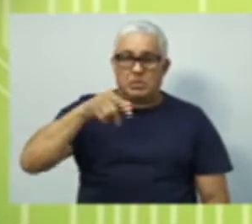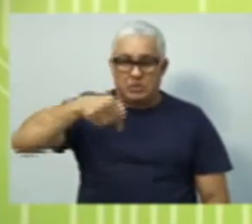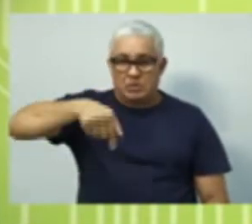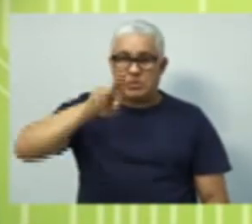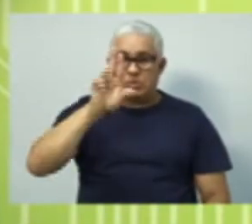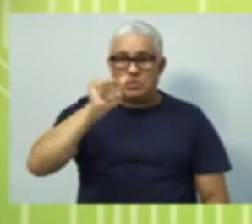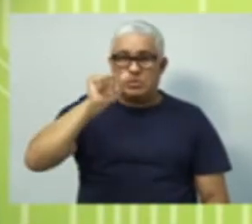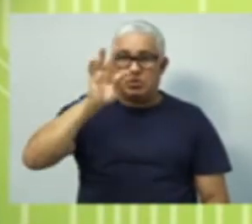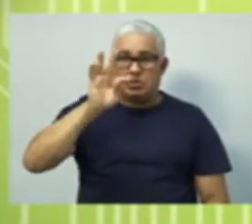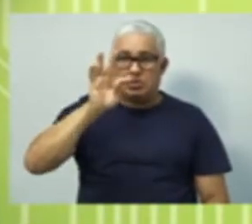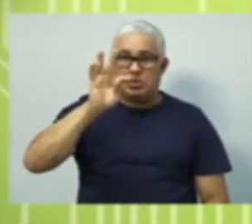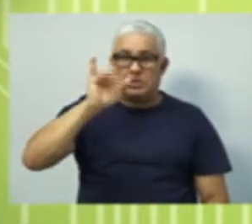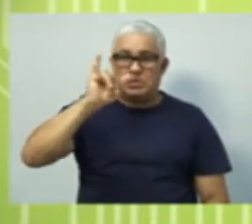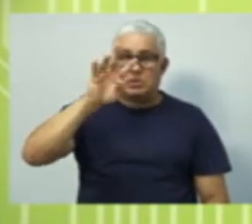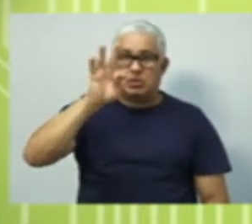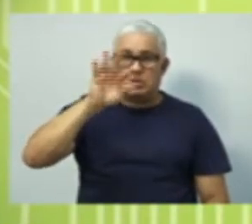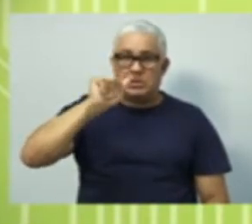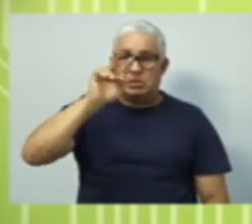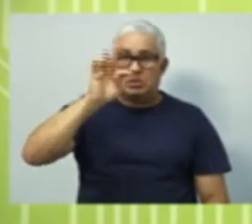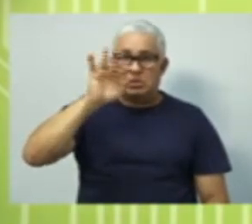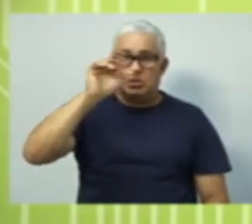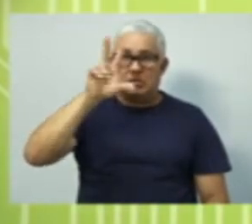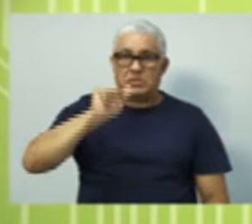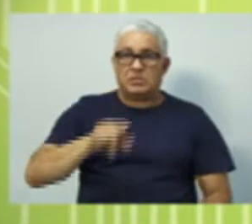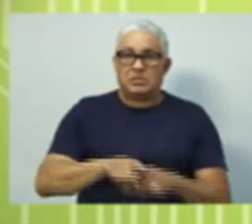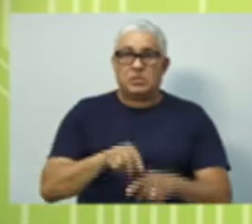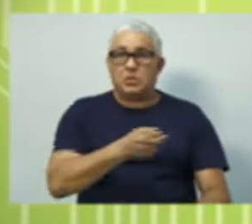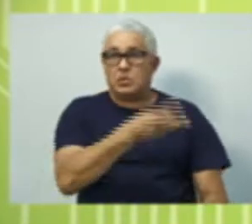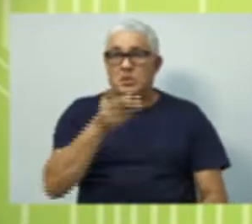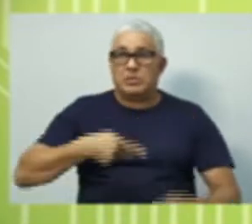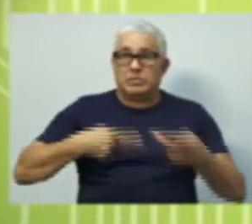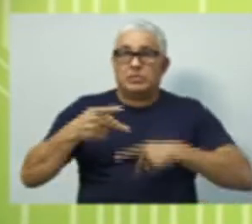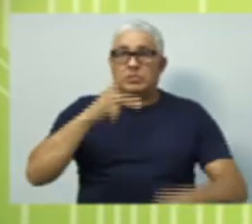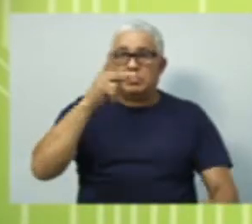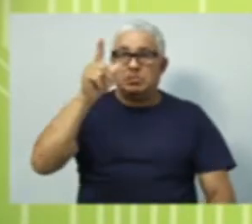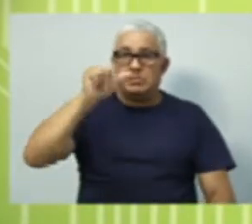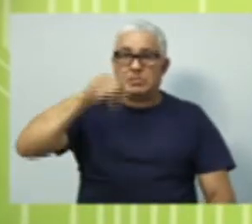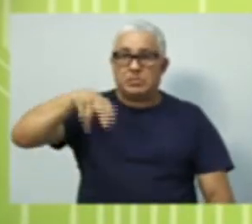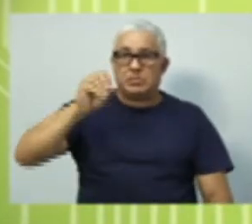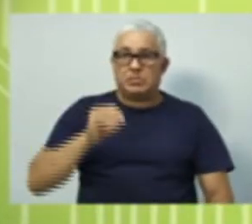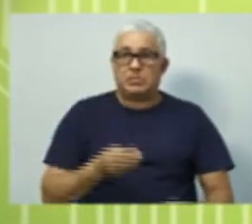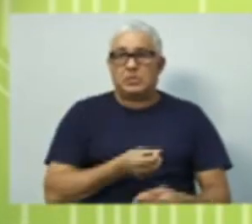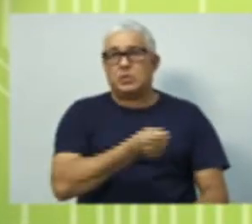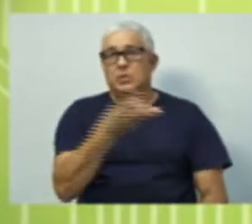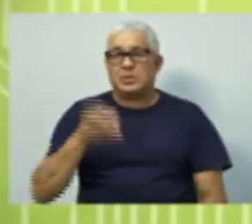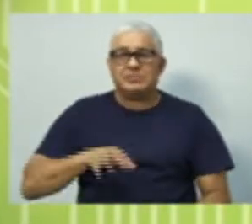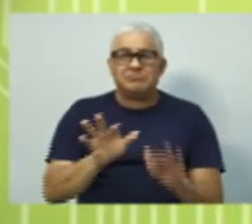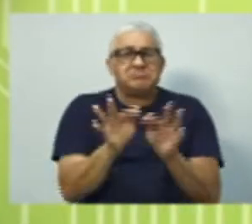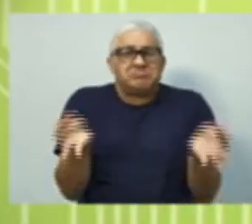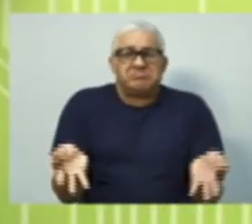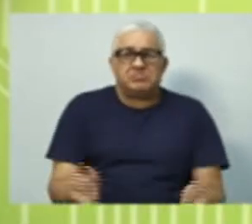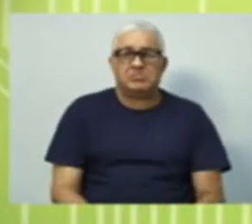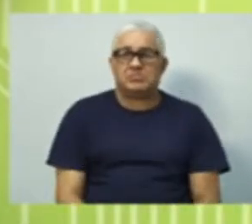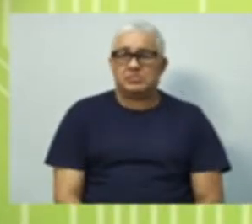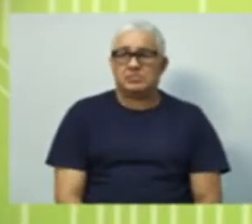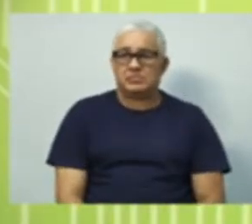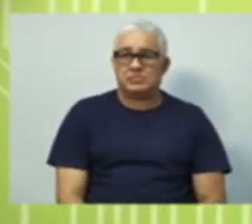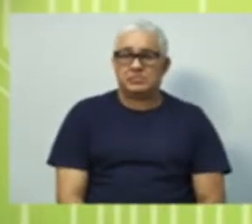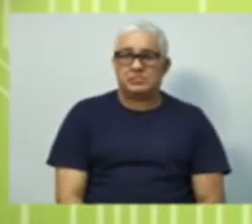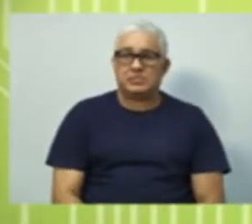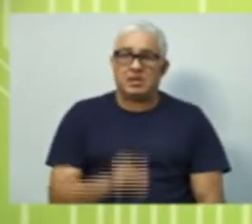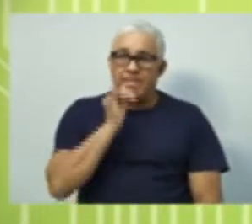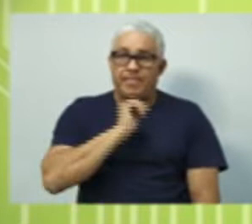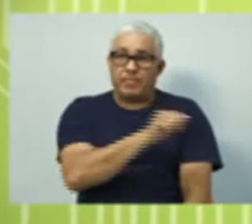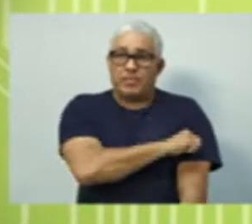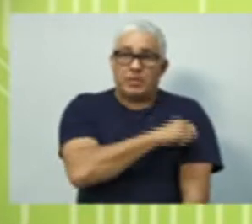vou alcançar esse orçamento para que eu possa custear as minhas despesas. Muito simples, né? O aluno